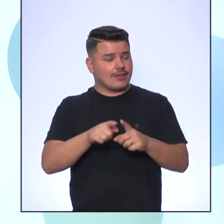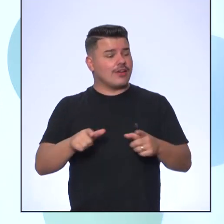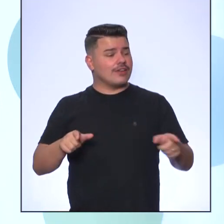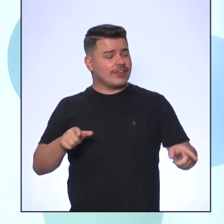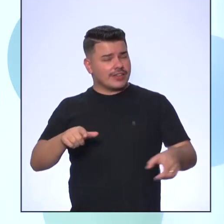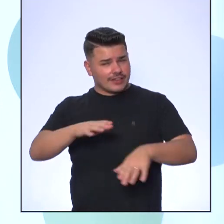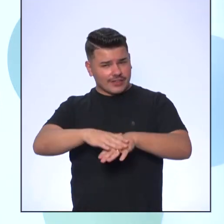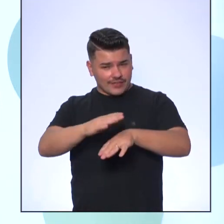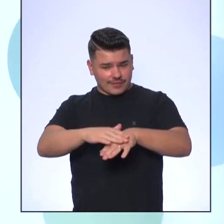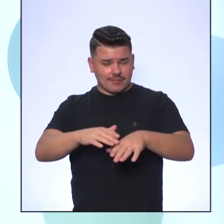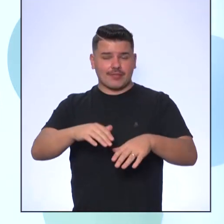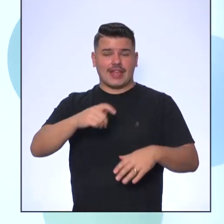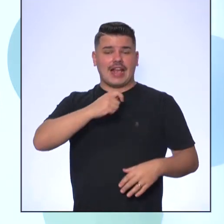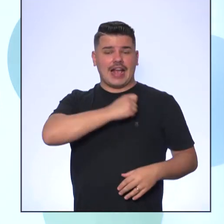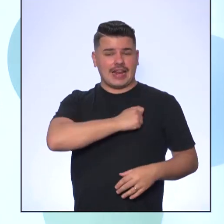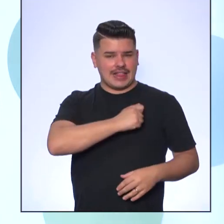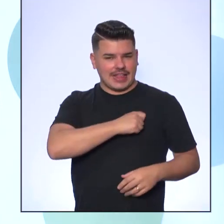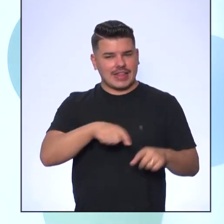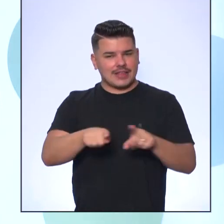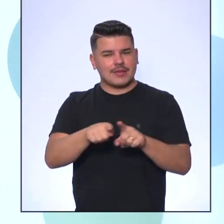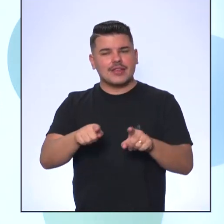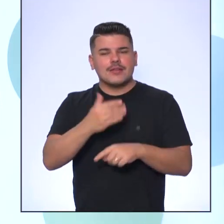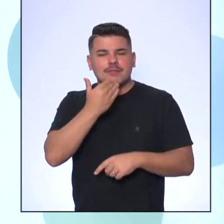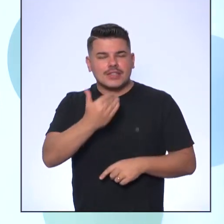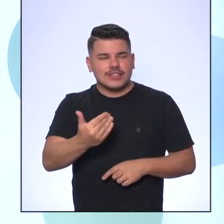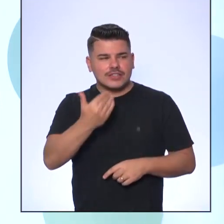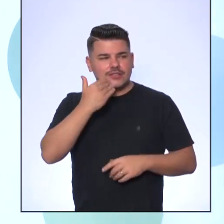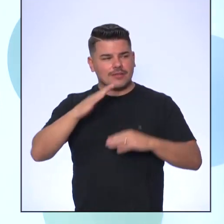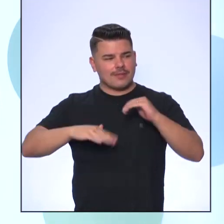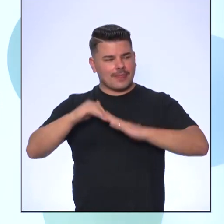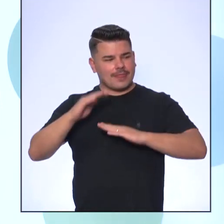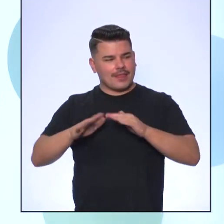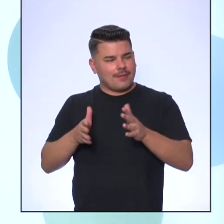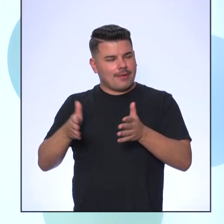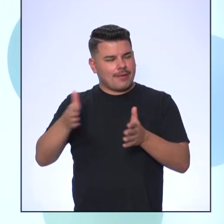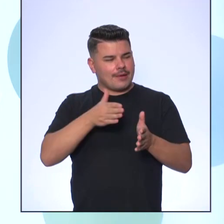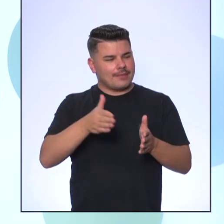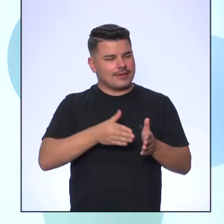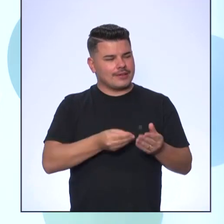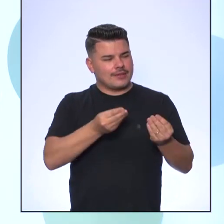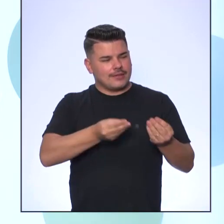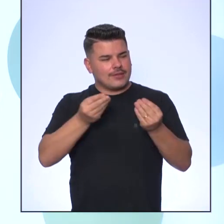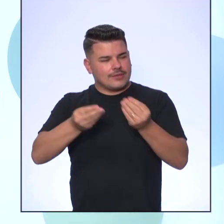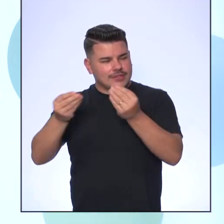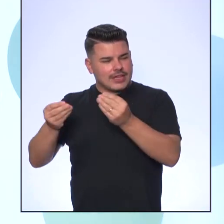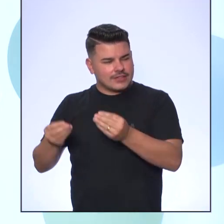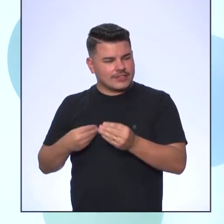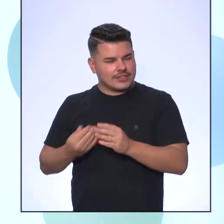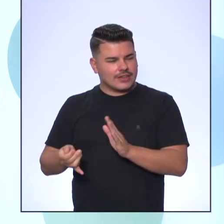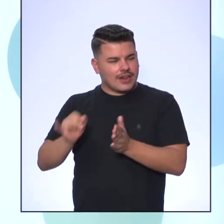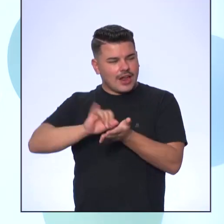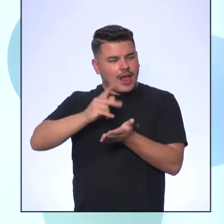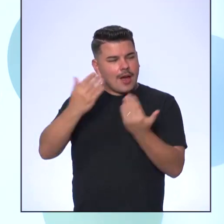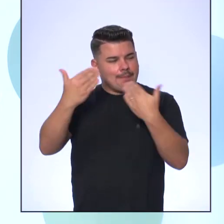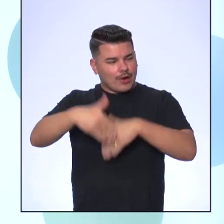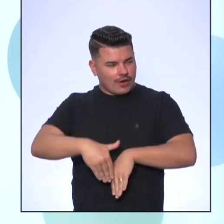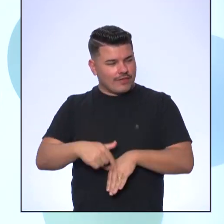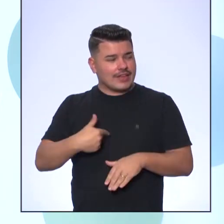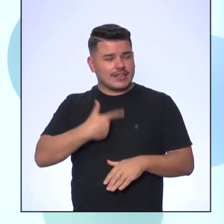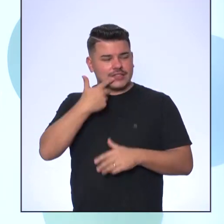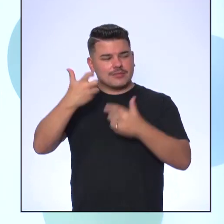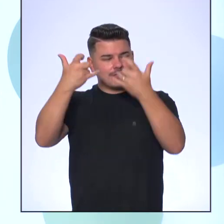atualmente já estão pedindo essa nota como parte, né, do processo de aplicação. Mas eu gostaria de destacar aqui,